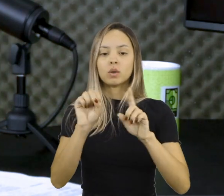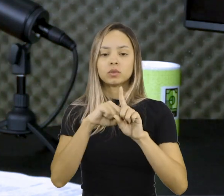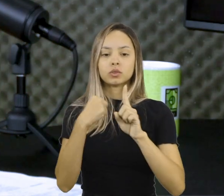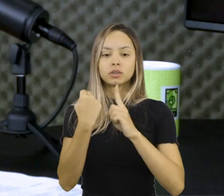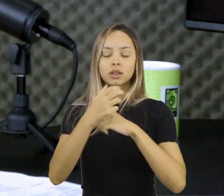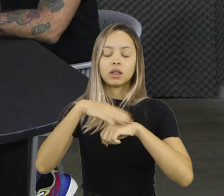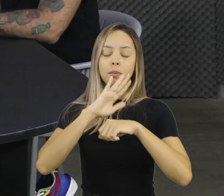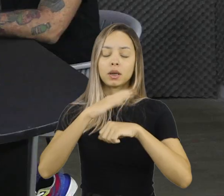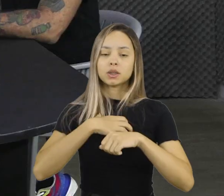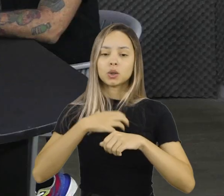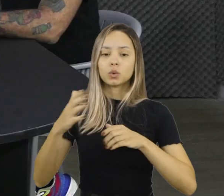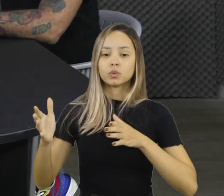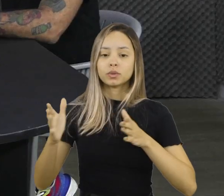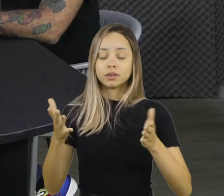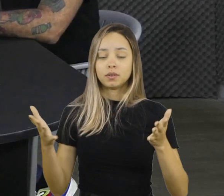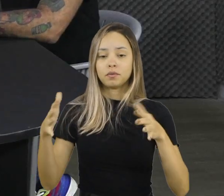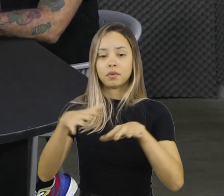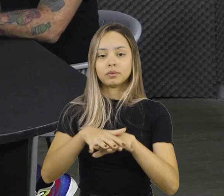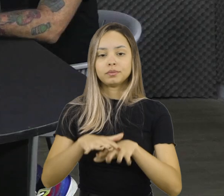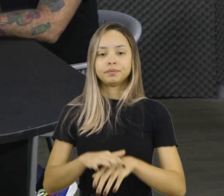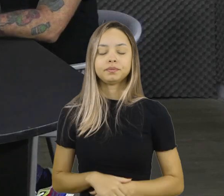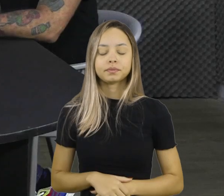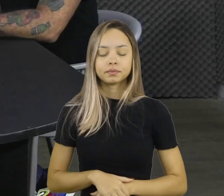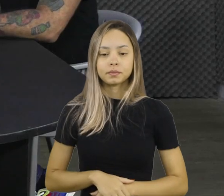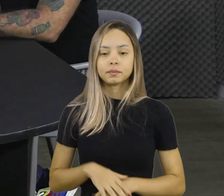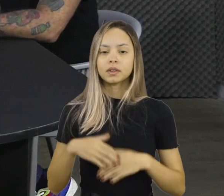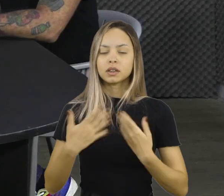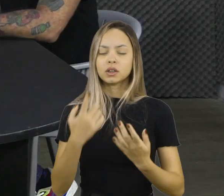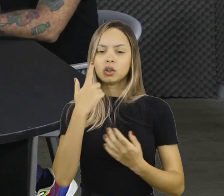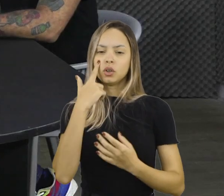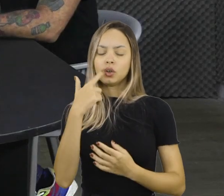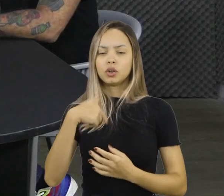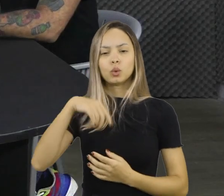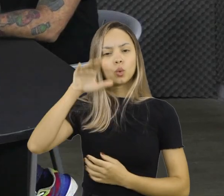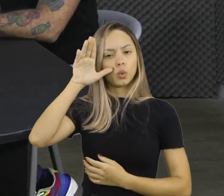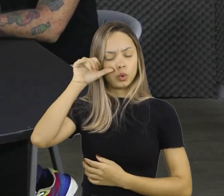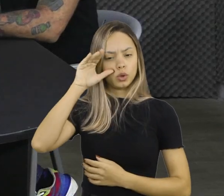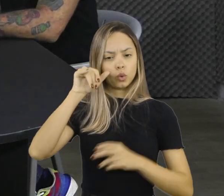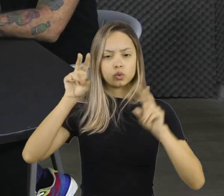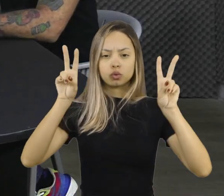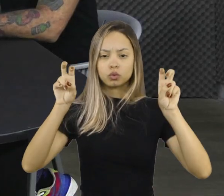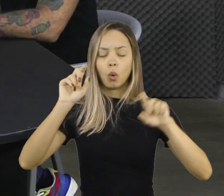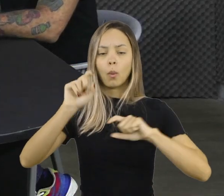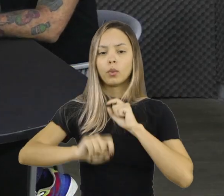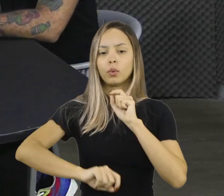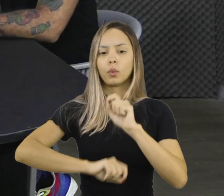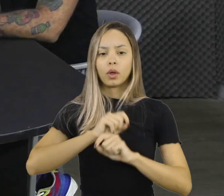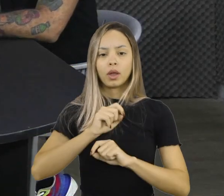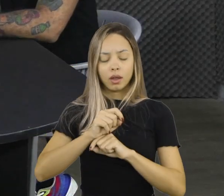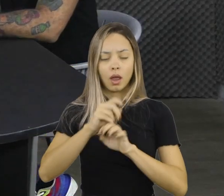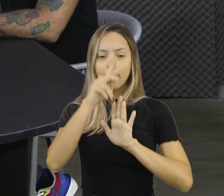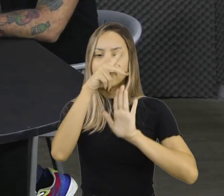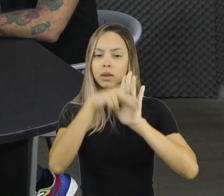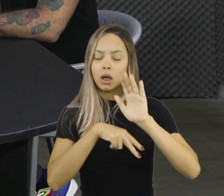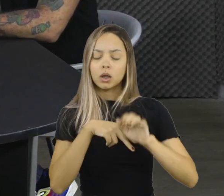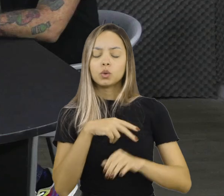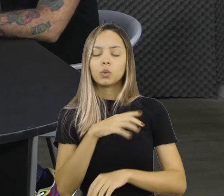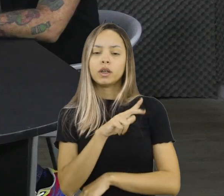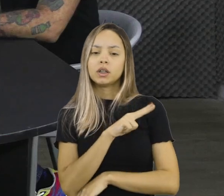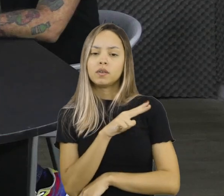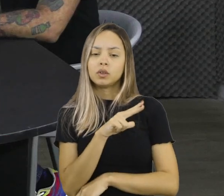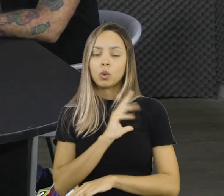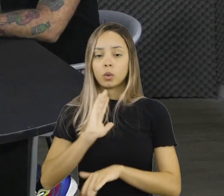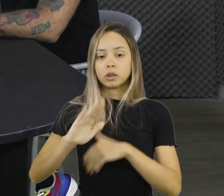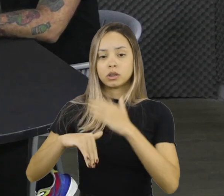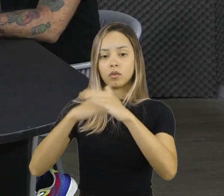inclusiva professora eu também fiquei curioso em relação ao plano individual do desenvolvimento porque quando uma